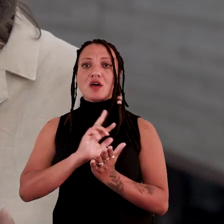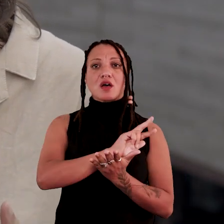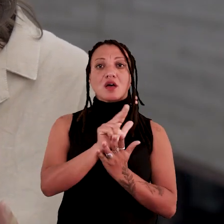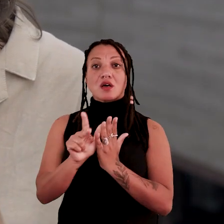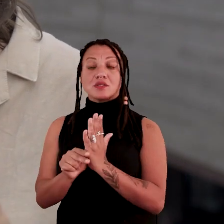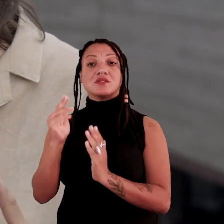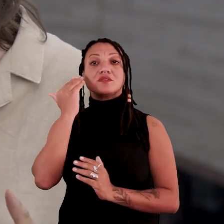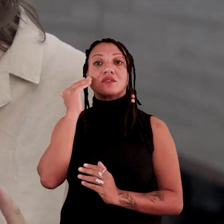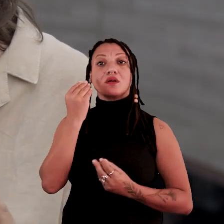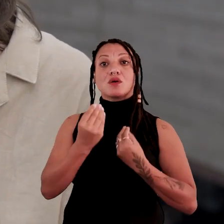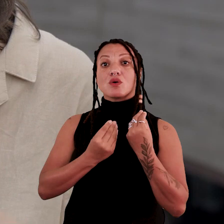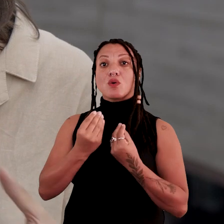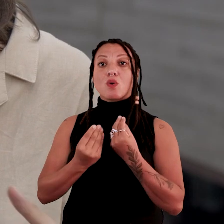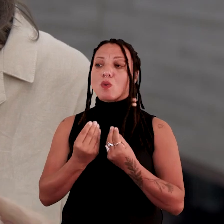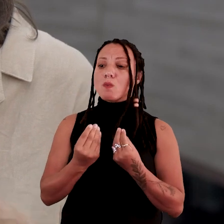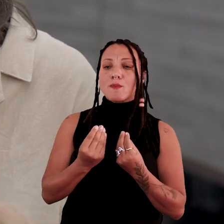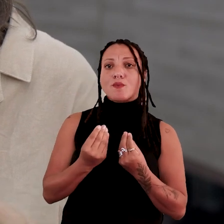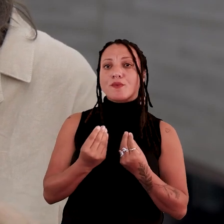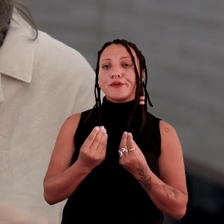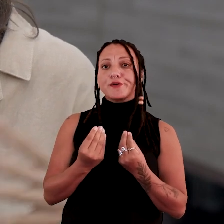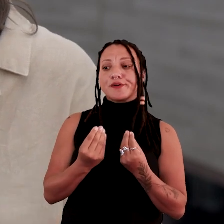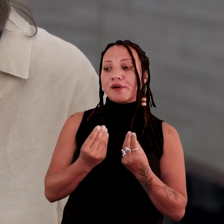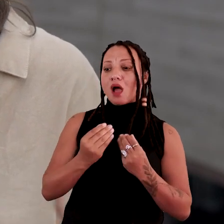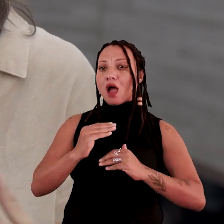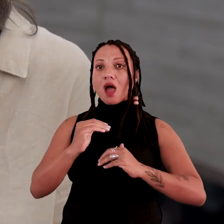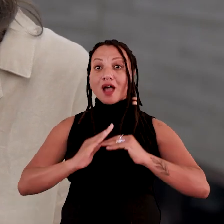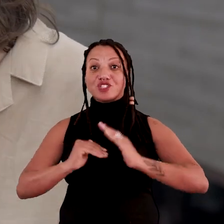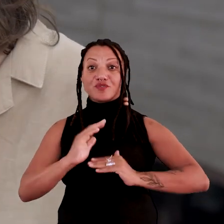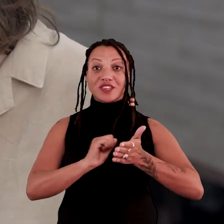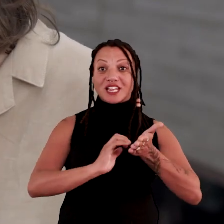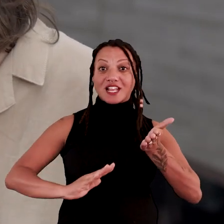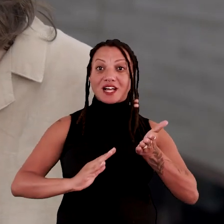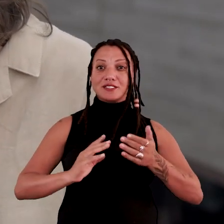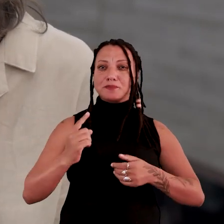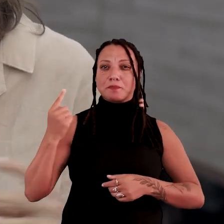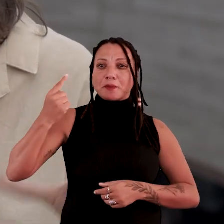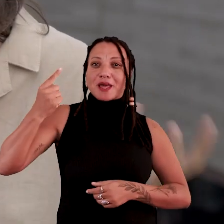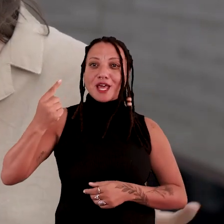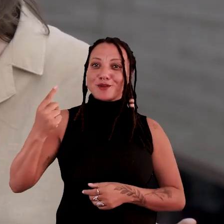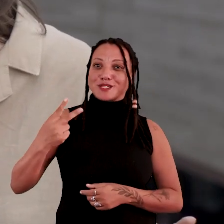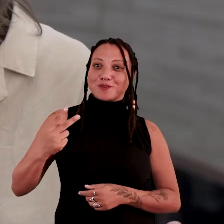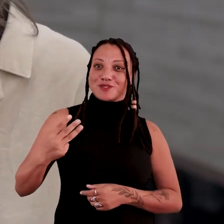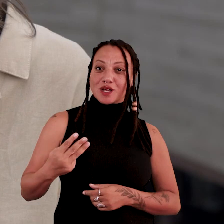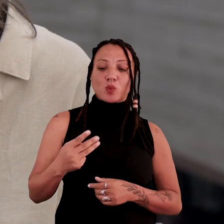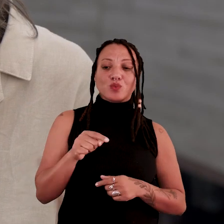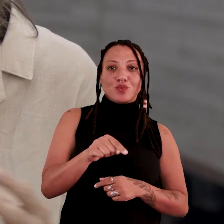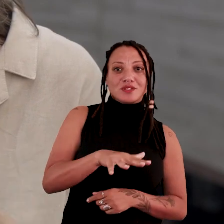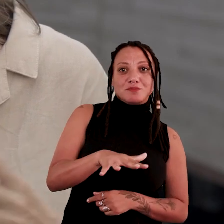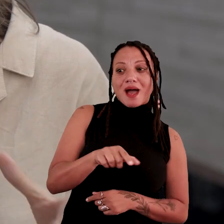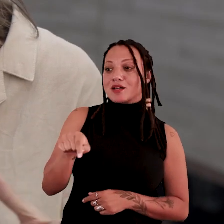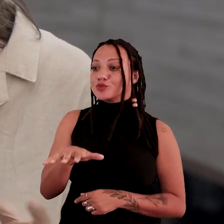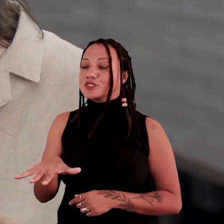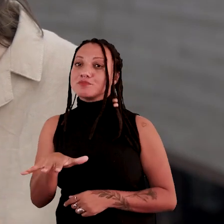atividades prioritárias dentro daqueles espaços, quais que seriam os programas que poderiam entrar nesse